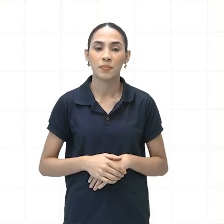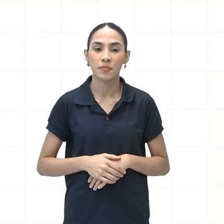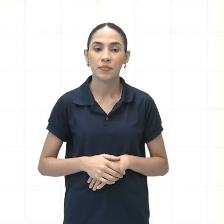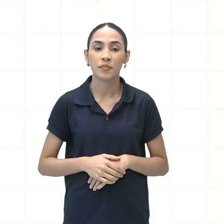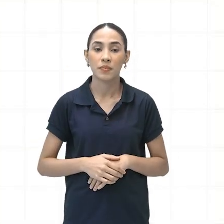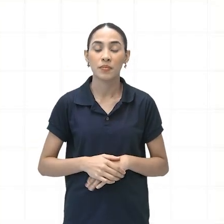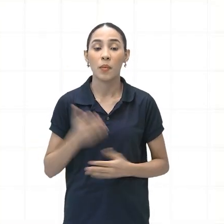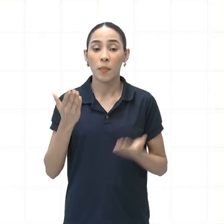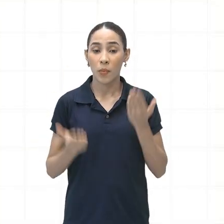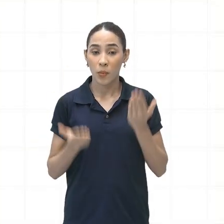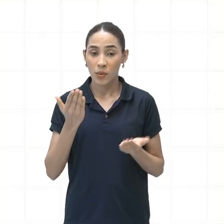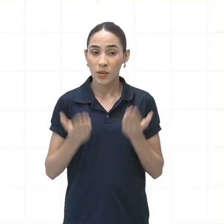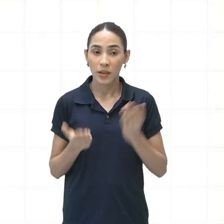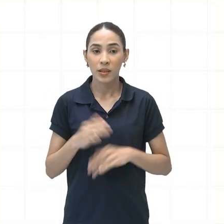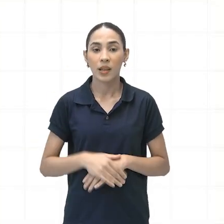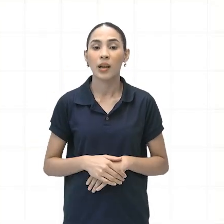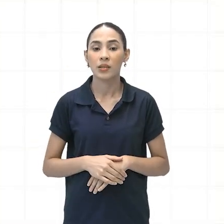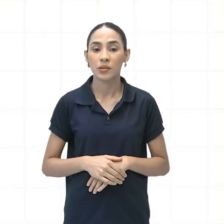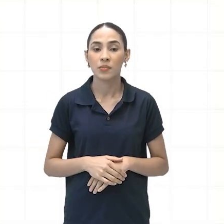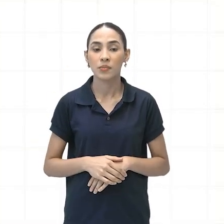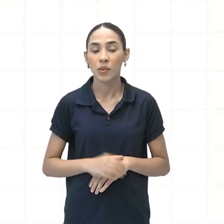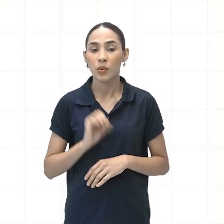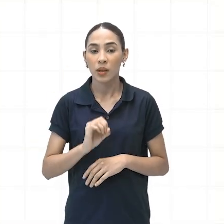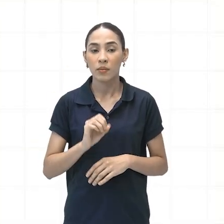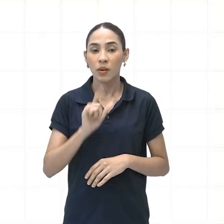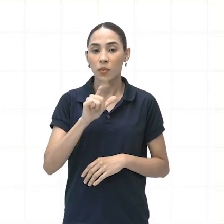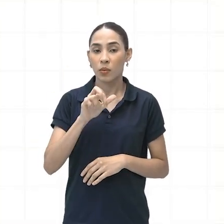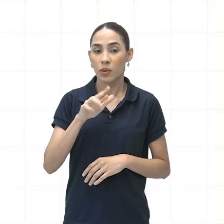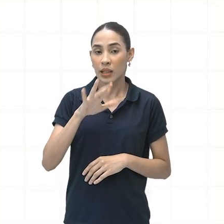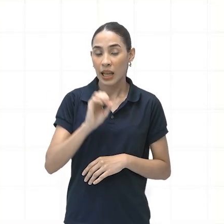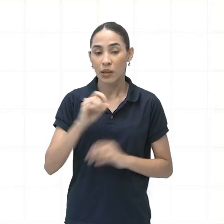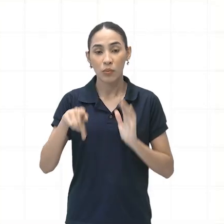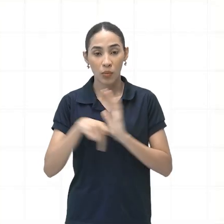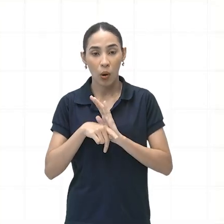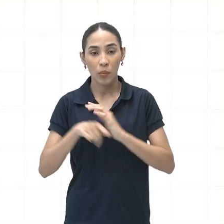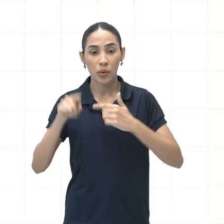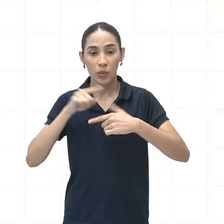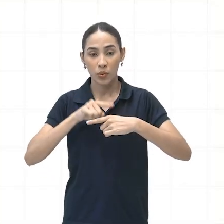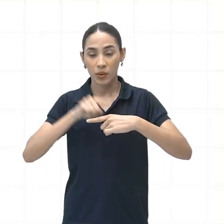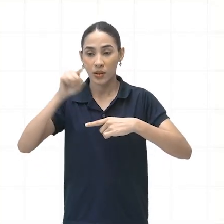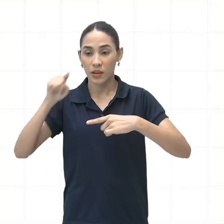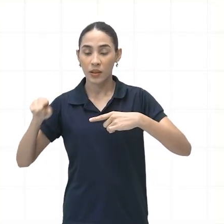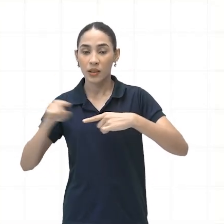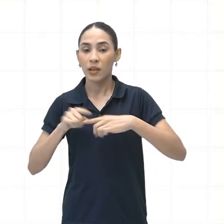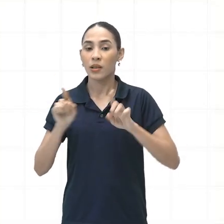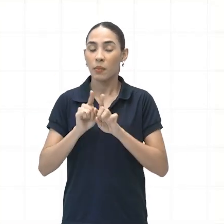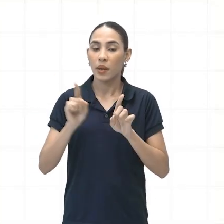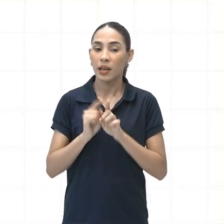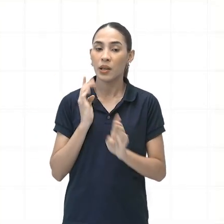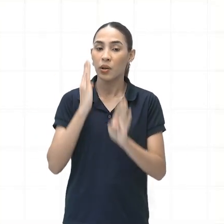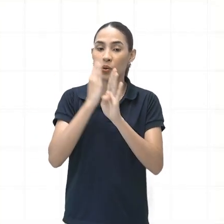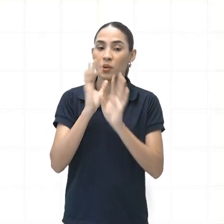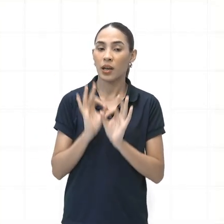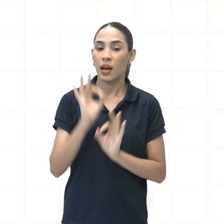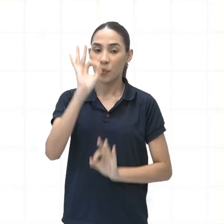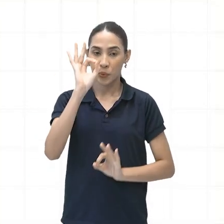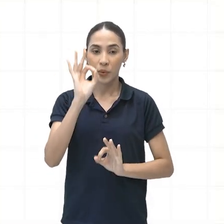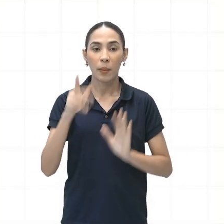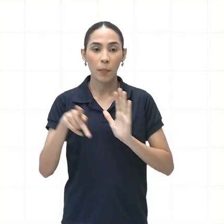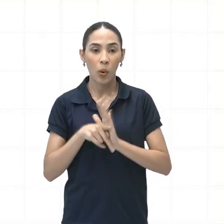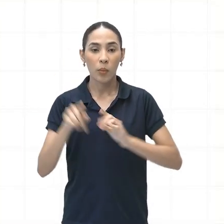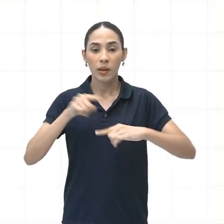a proporcionalidade entre os lados dos triângulos e descobrir a altura aqui